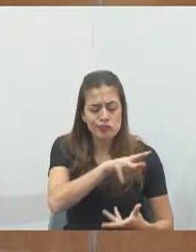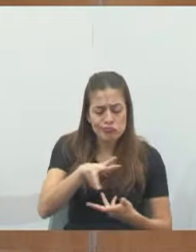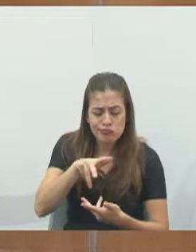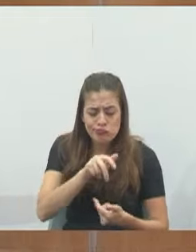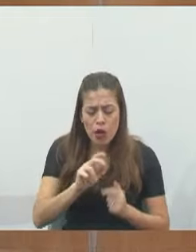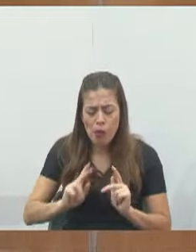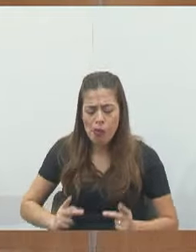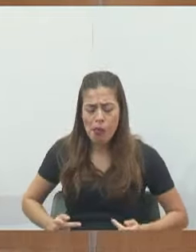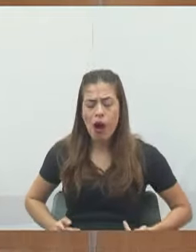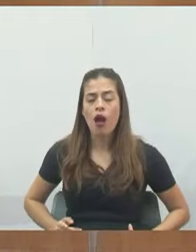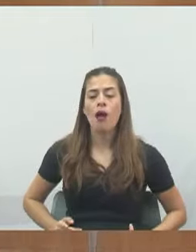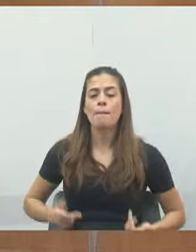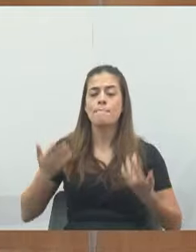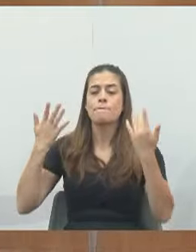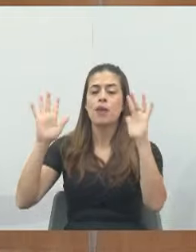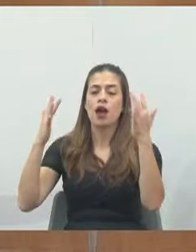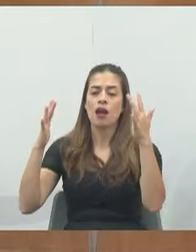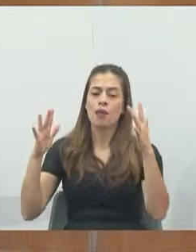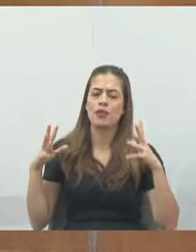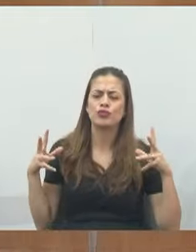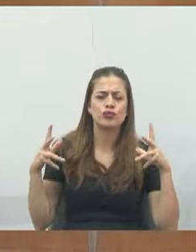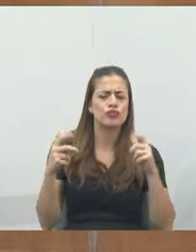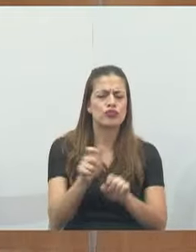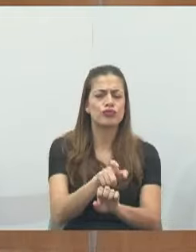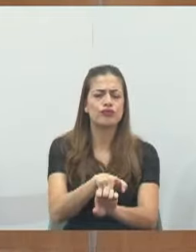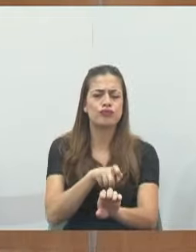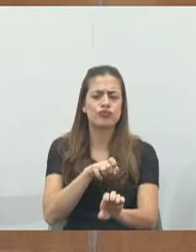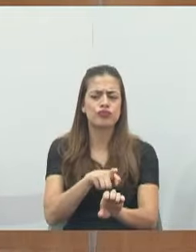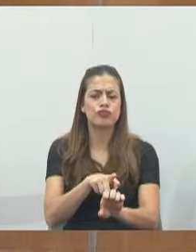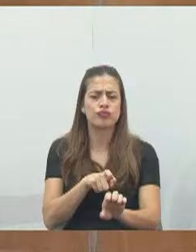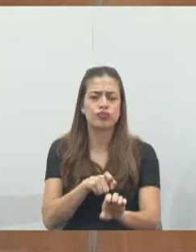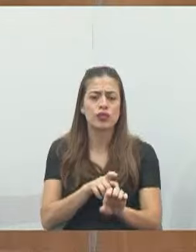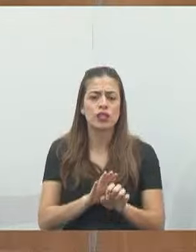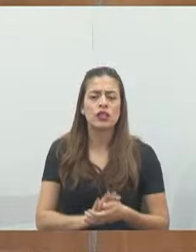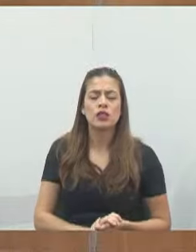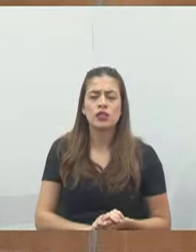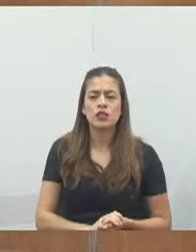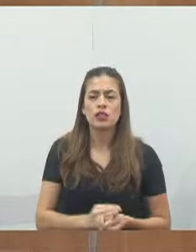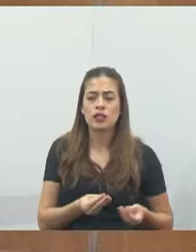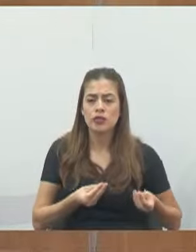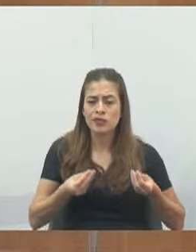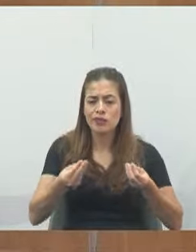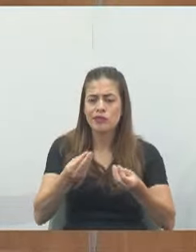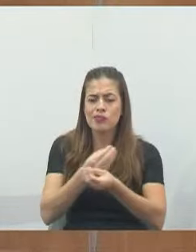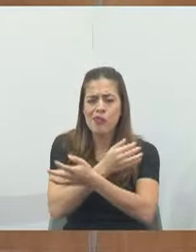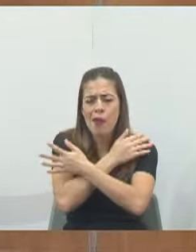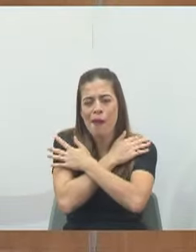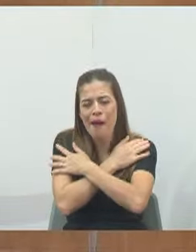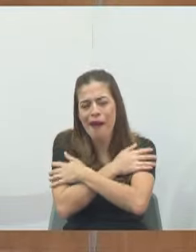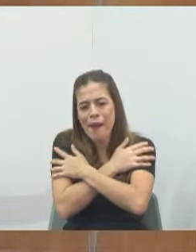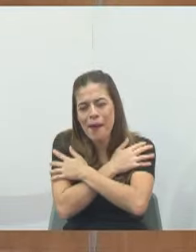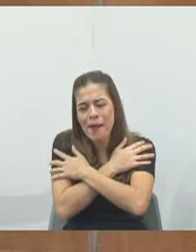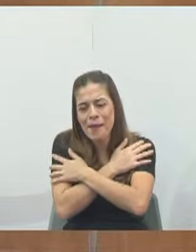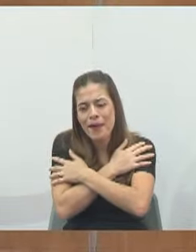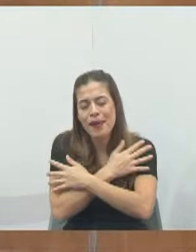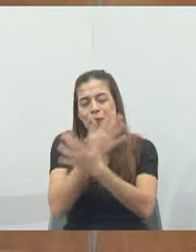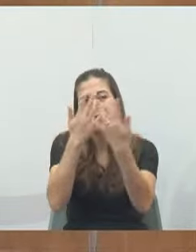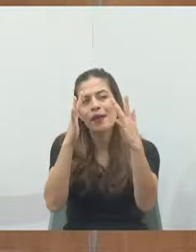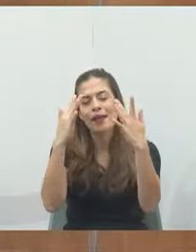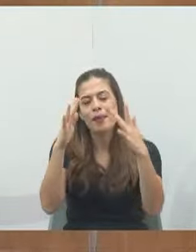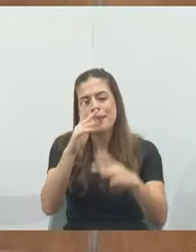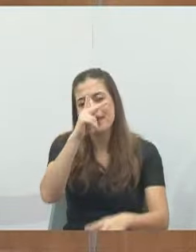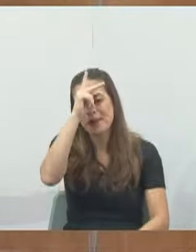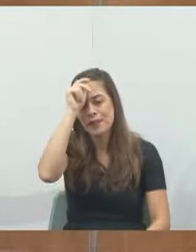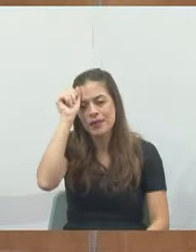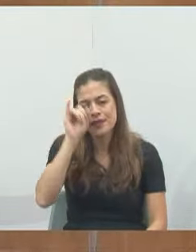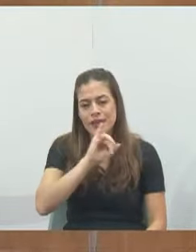dessa humanidade. Parabéns por todo o seu empreendedorismo. Eu trago aqui o abraço e os parabéns do nosso prefeito Isaías